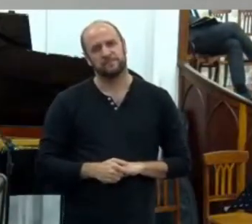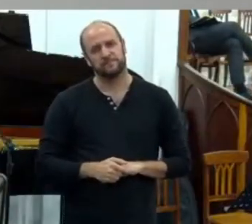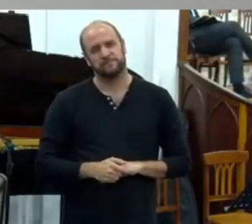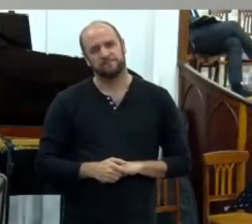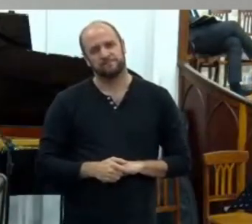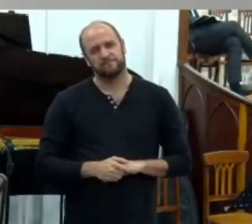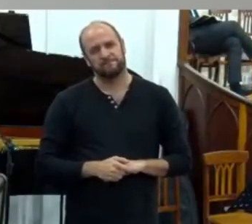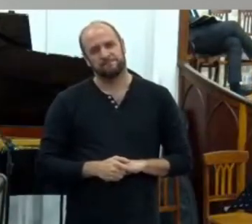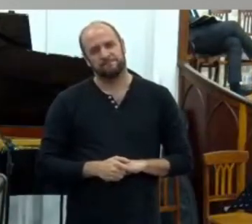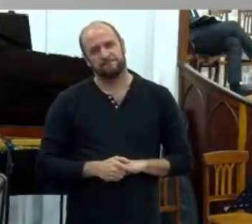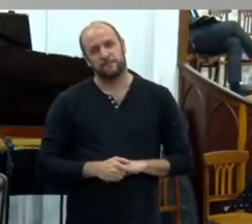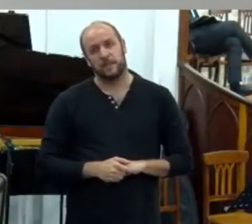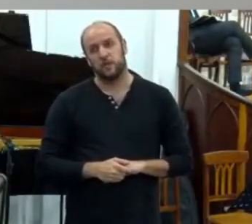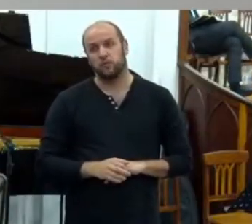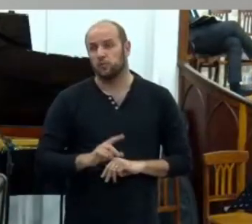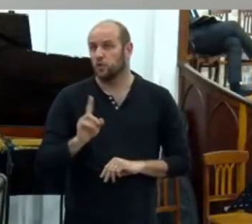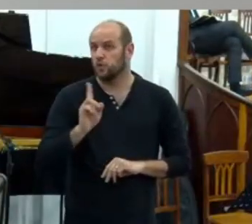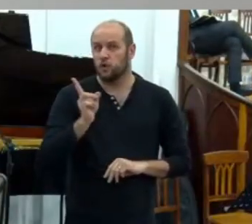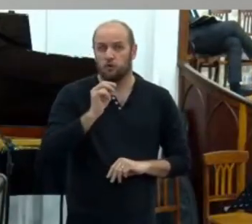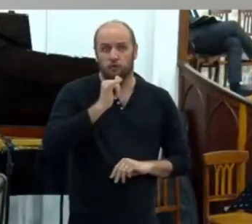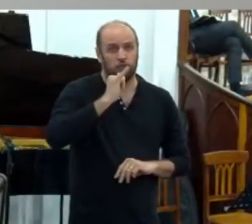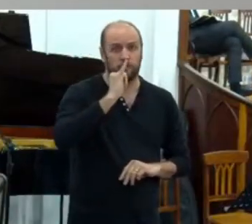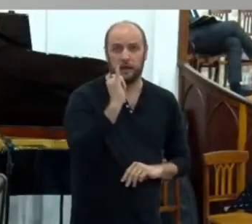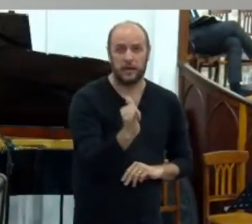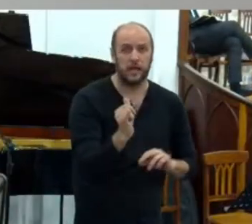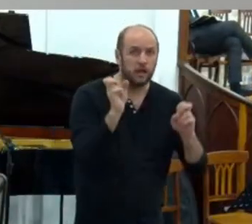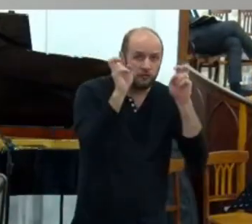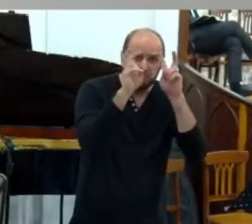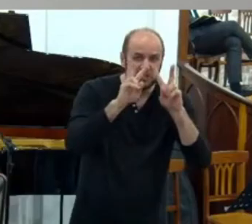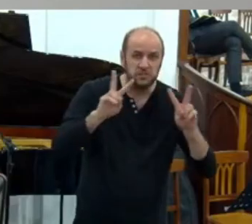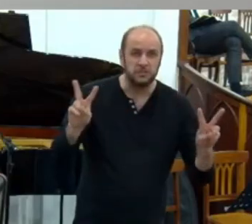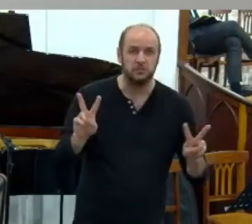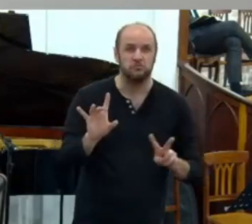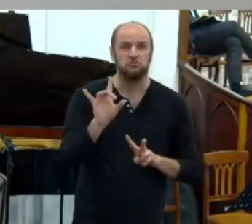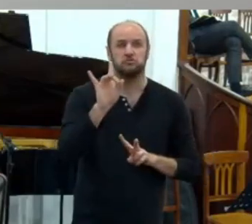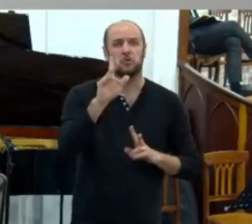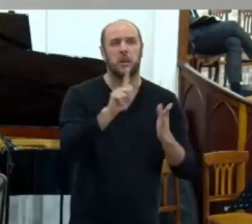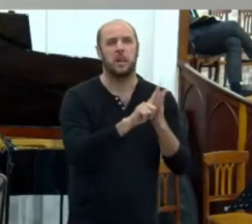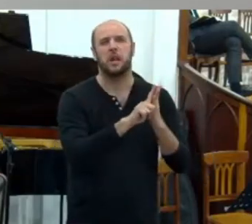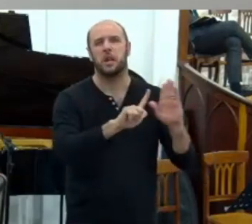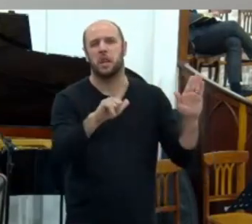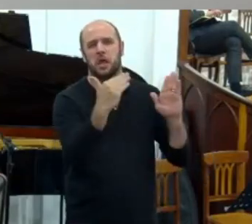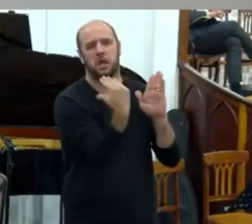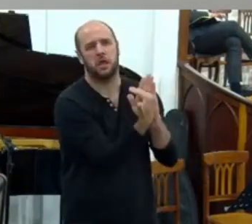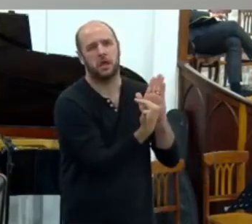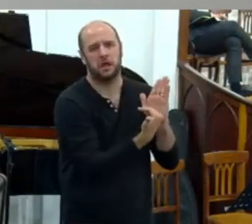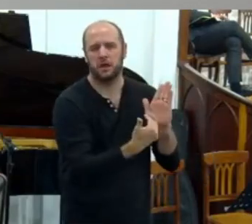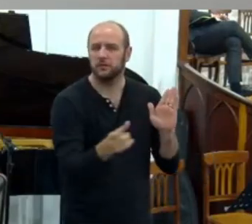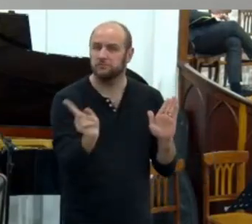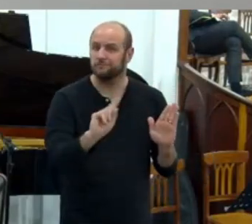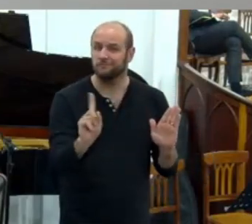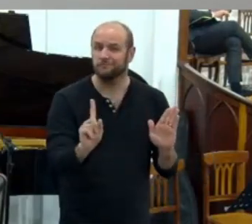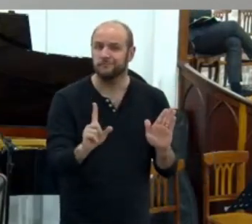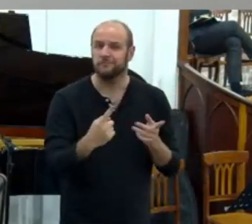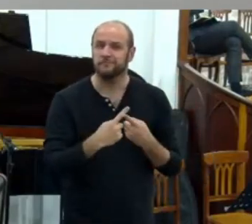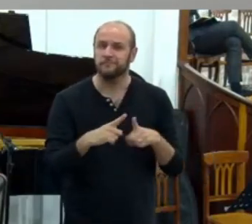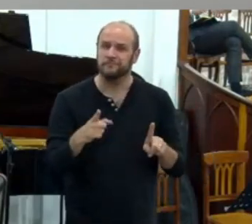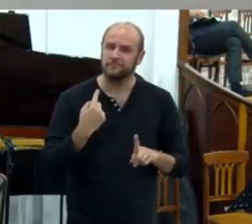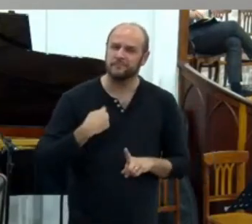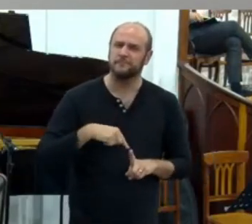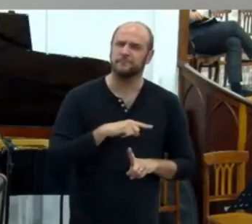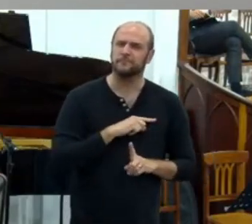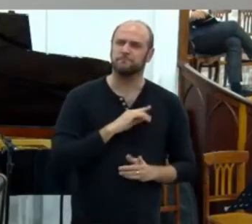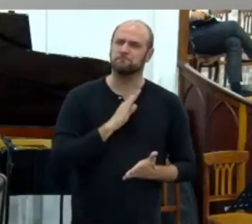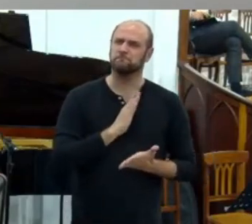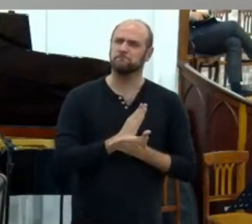Queridos, eu não quero com isto transmitir uma visão puramente legalista, mas eu quero que nós possamos parar